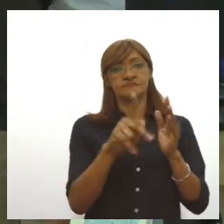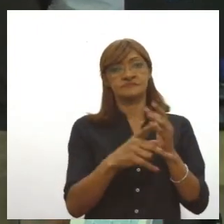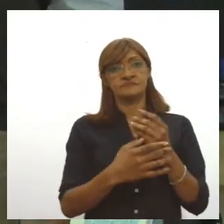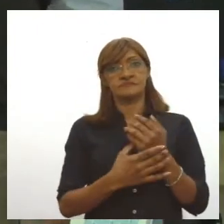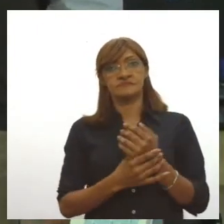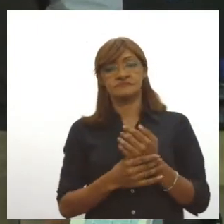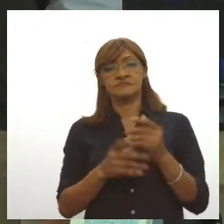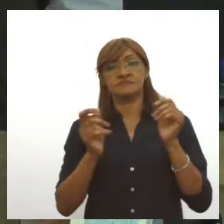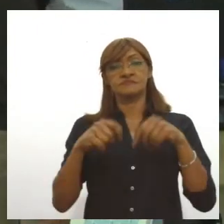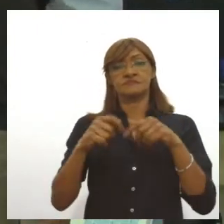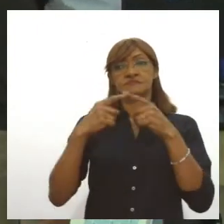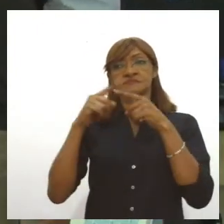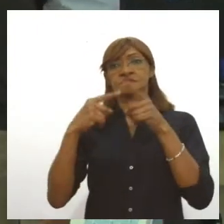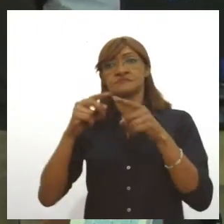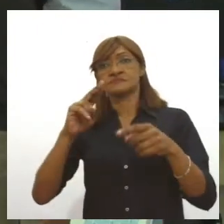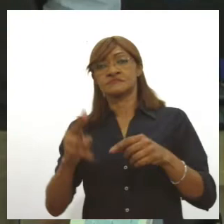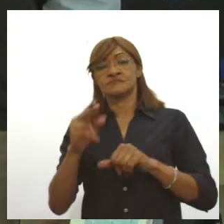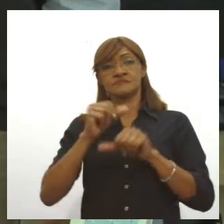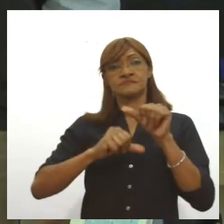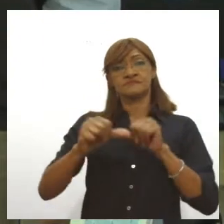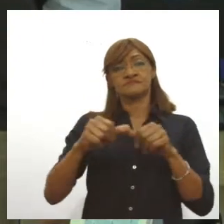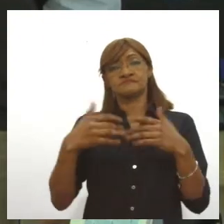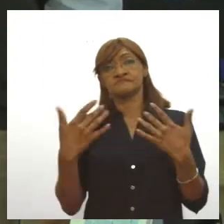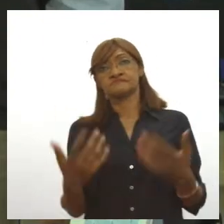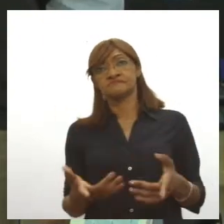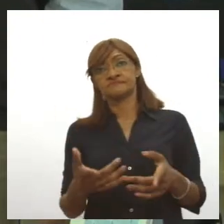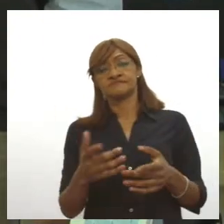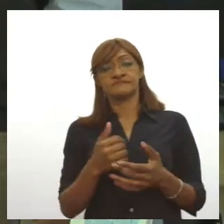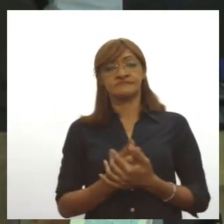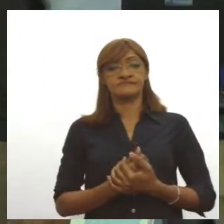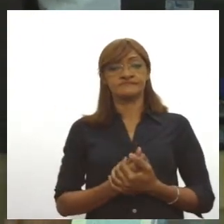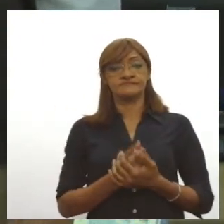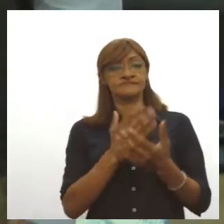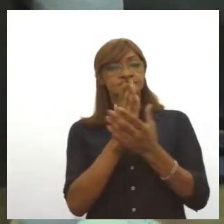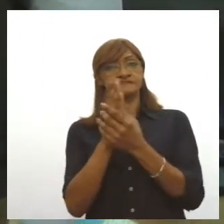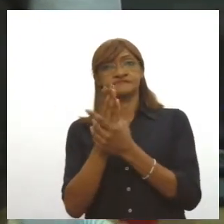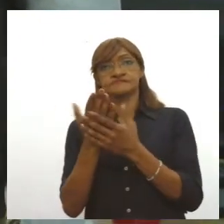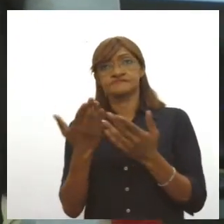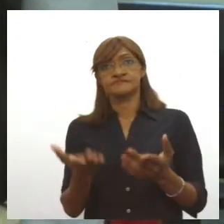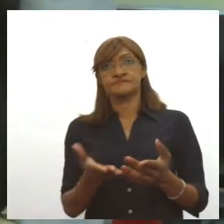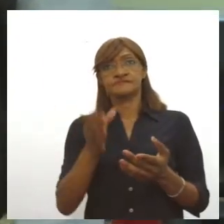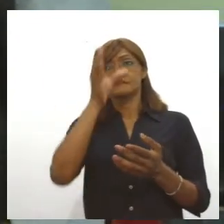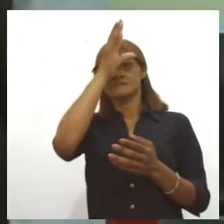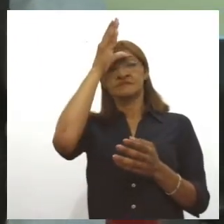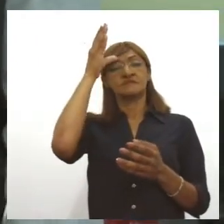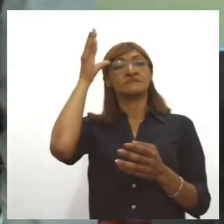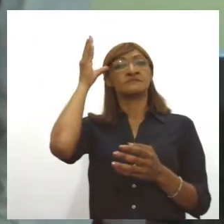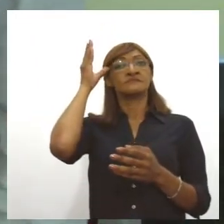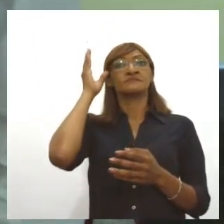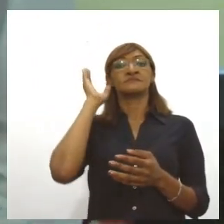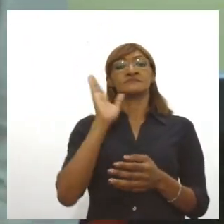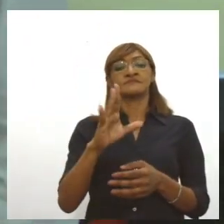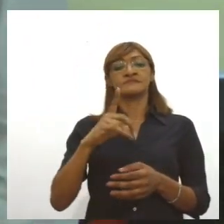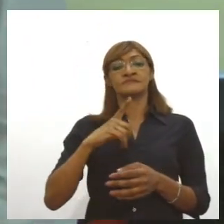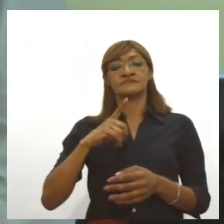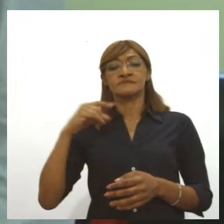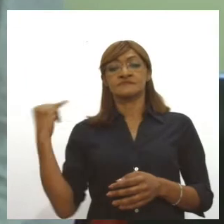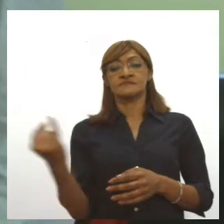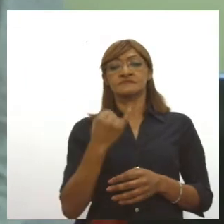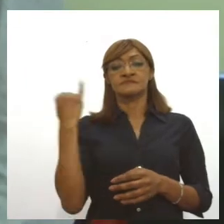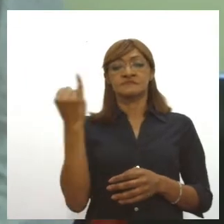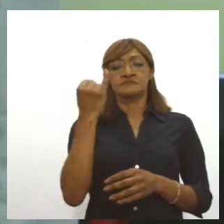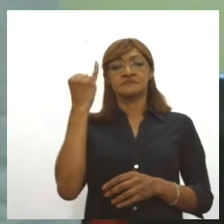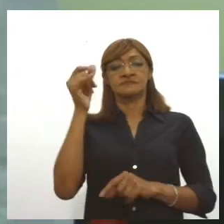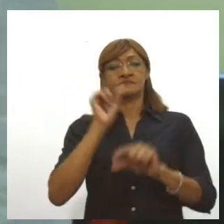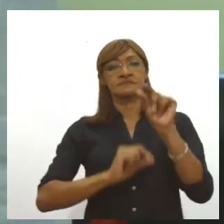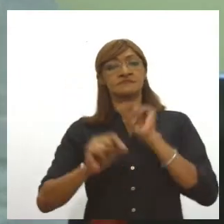abertura de reclamação ou ajuizamento de ação judicial, o consumidor já tem essas informações básicas. É importante já o